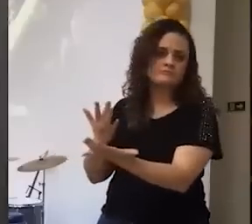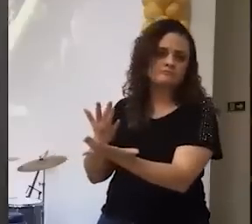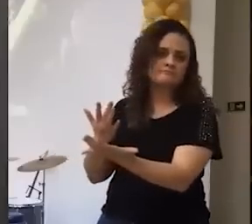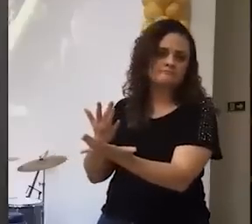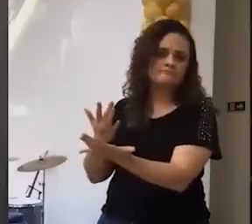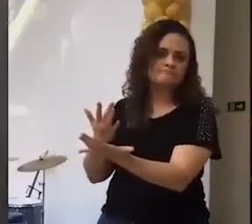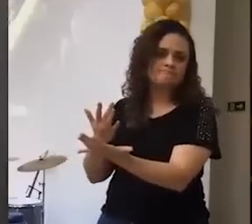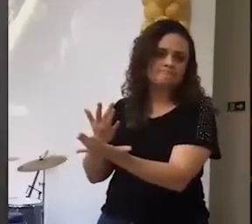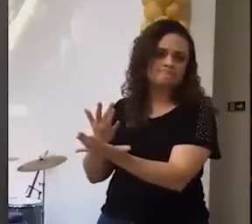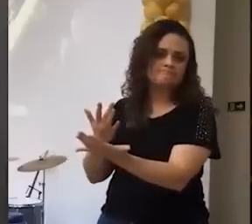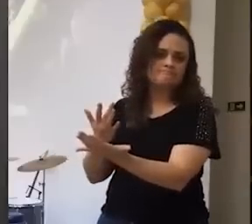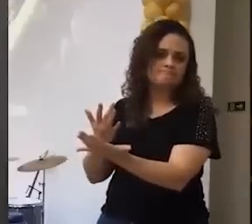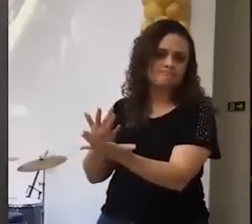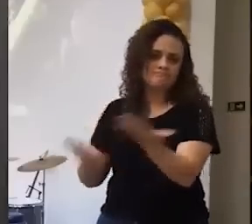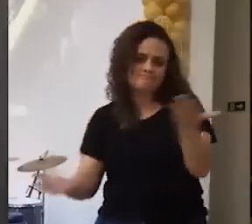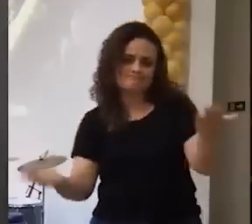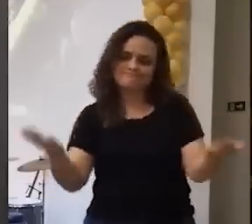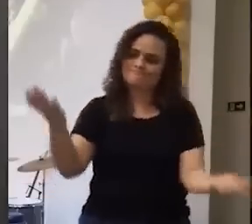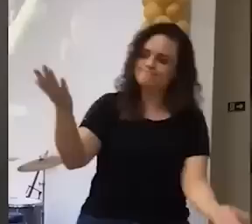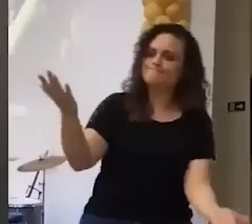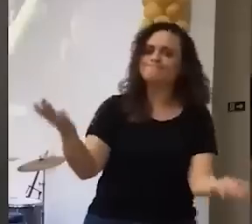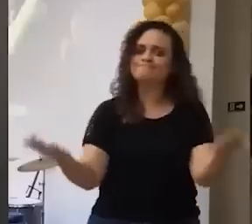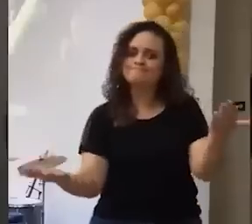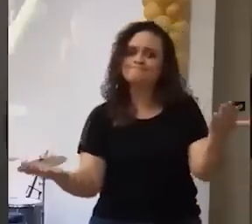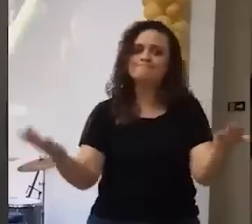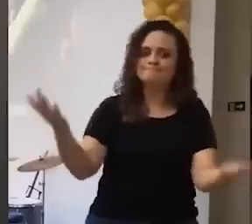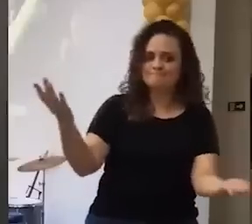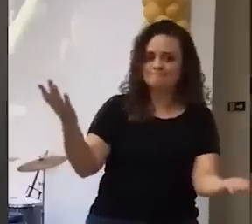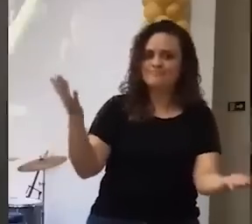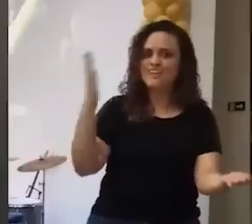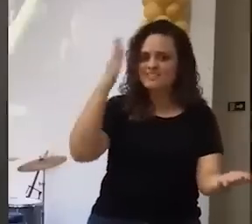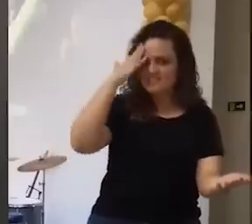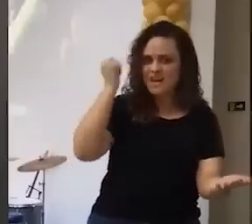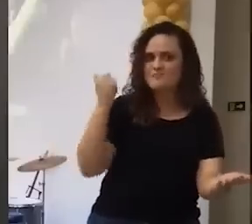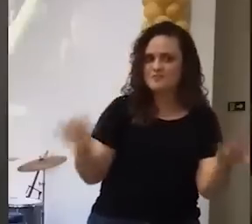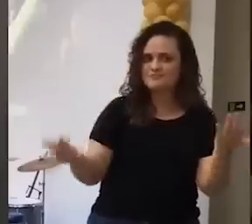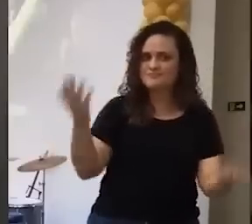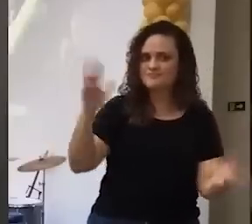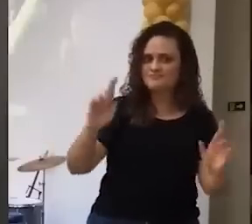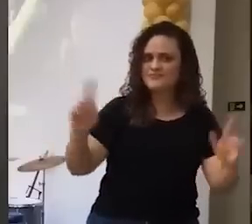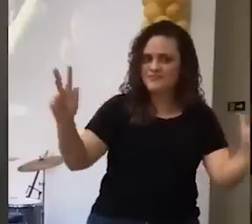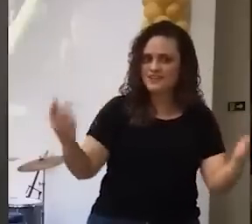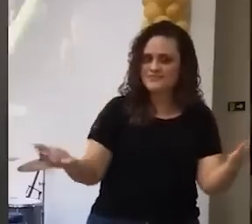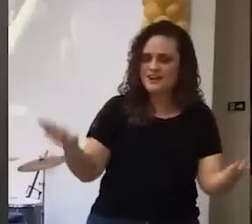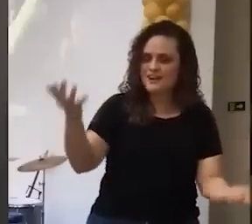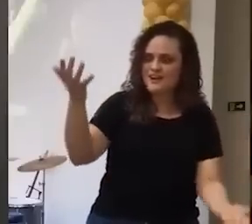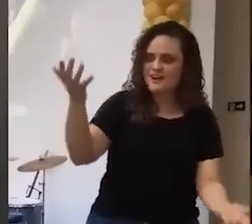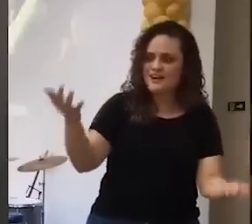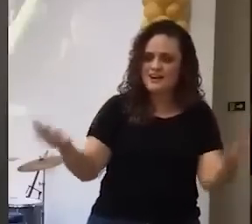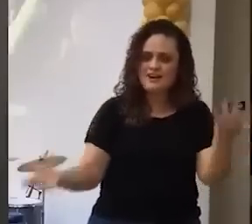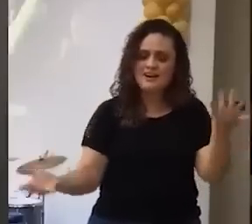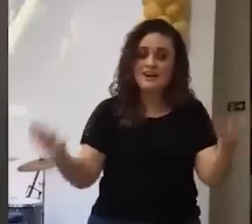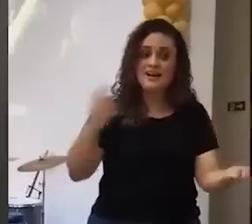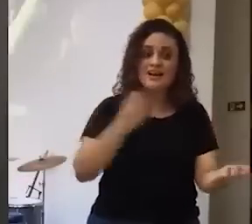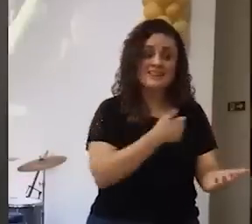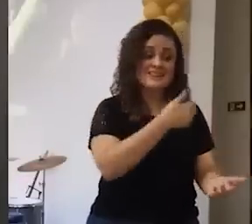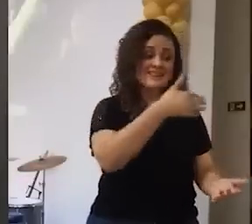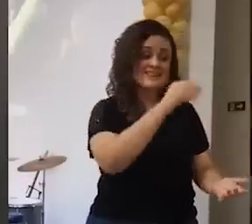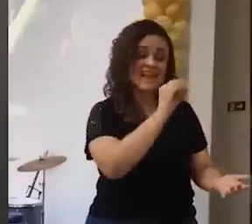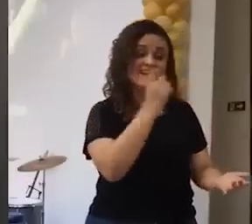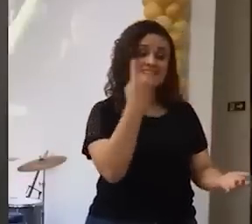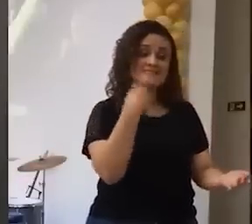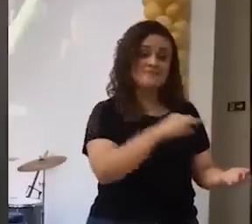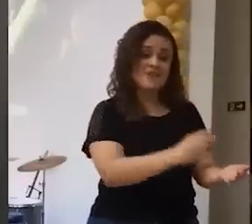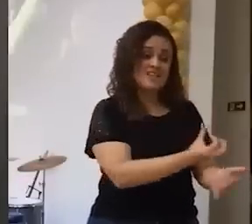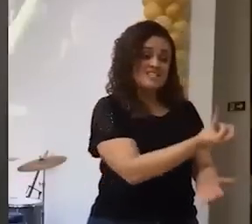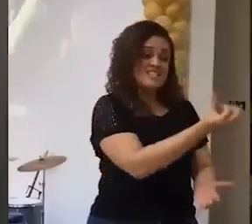Sabe qual é a proporção de 10 mil talentos para 100 denários? 10 mil talentos são 600 mil vezes